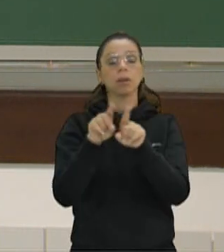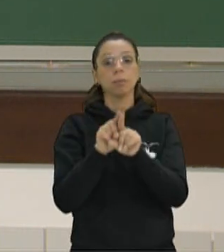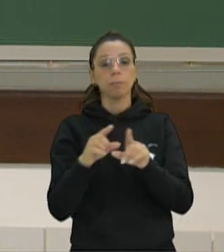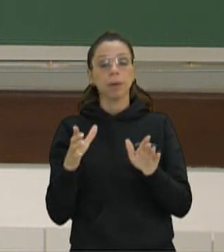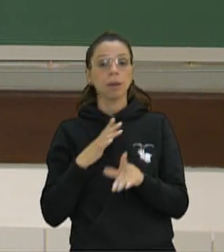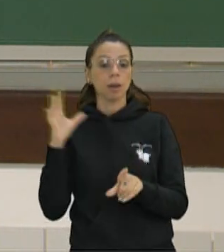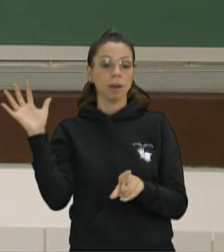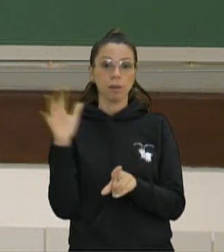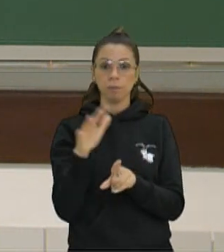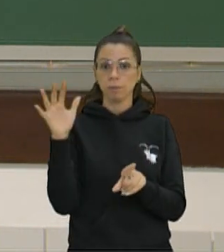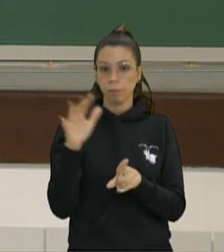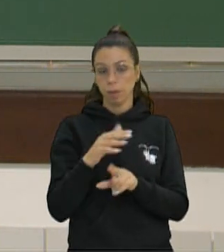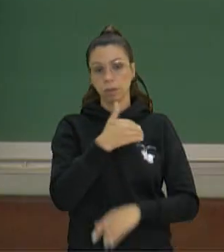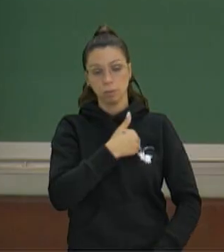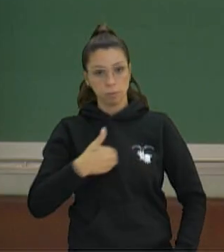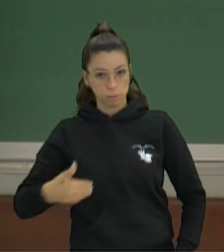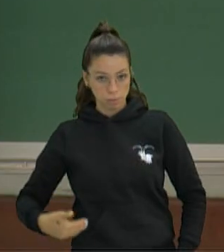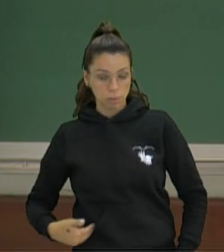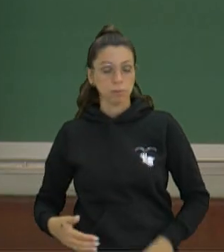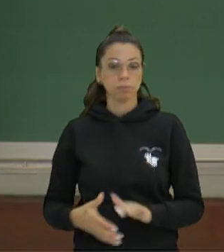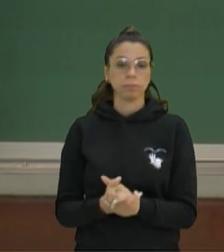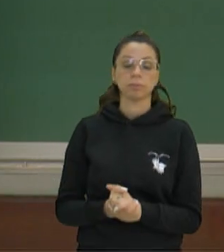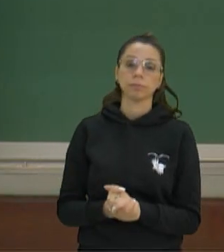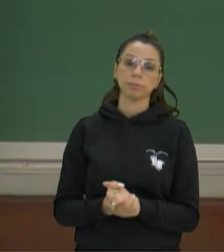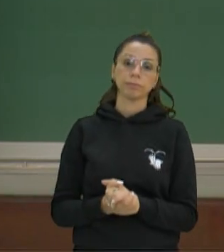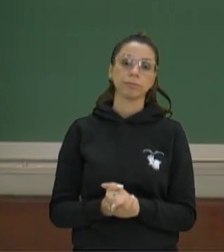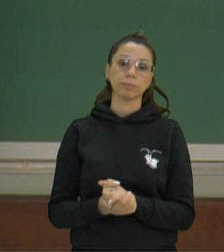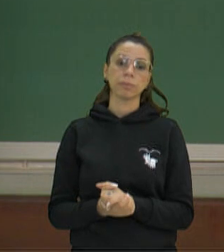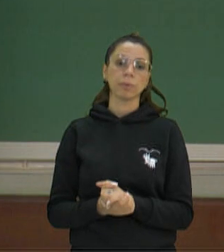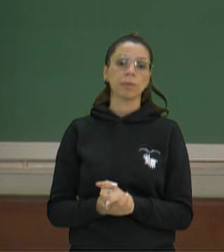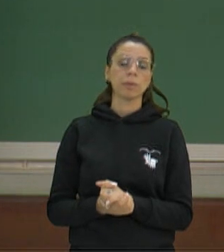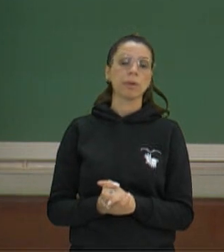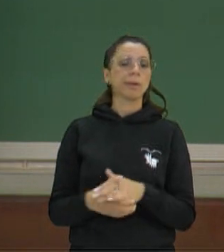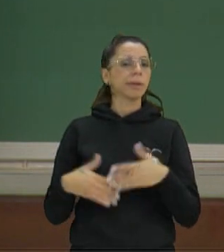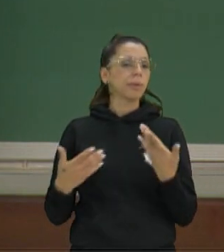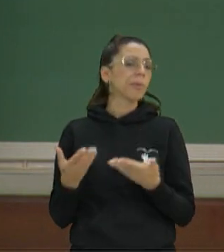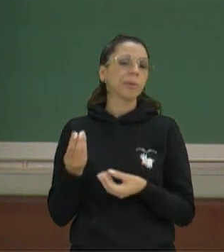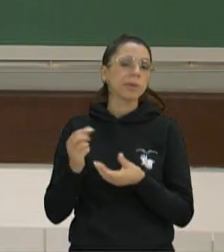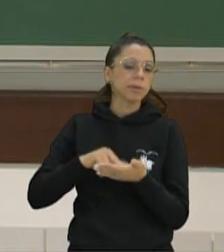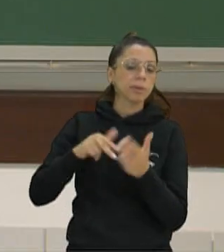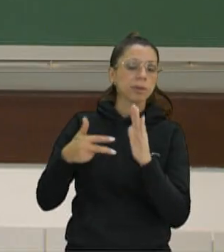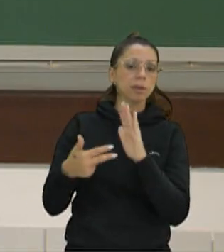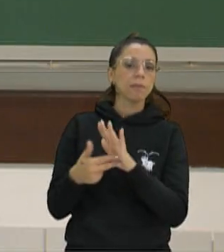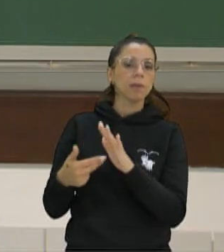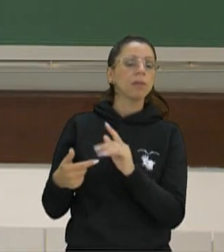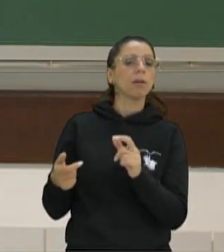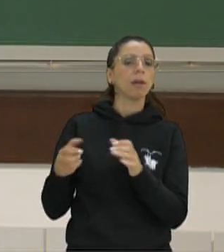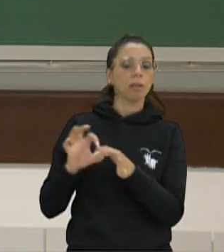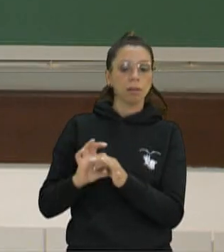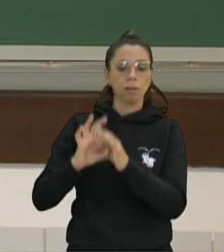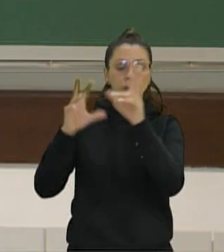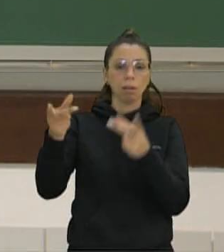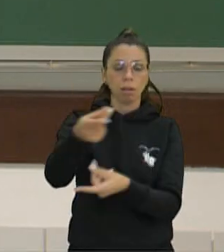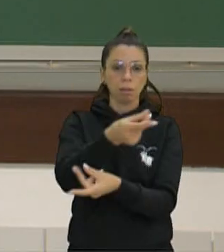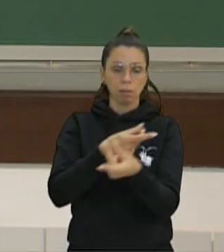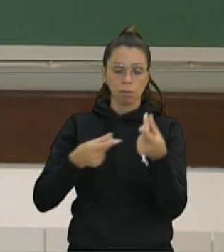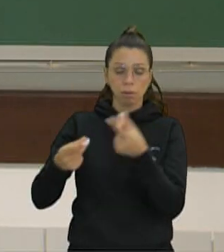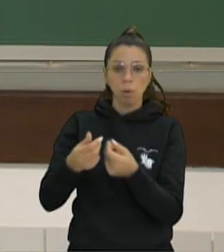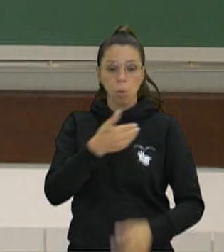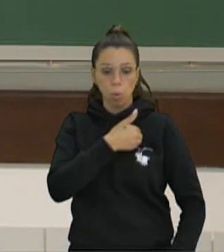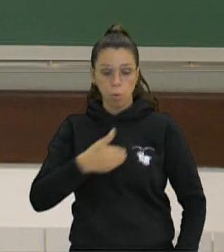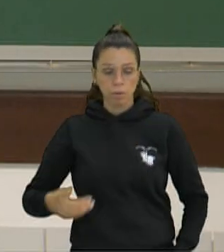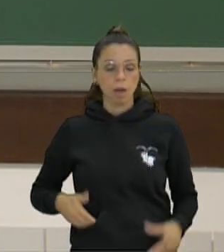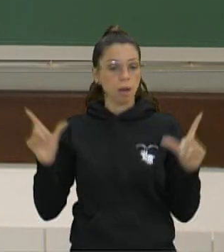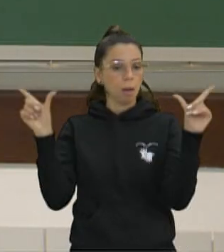atividade econômica. Então, o que era lá? Principalmente essa liberdade de comércio mesmo, o Estado deveria interferir menos